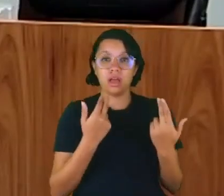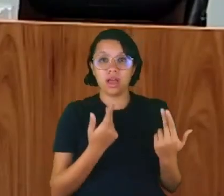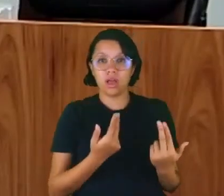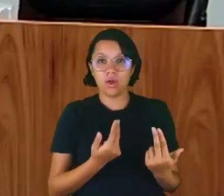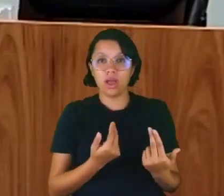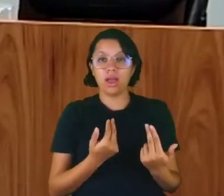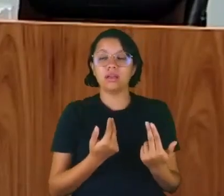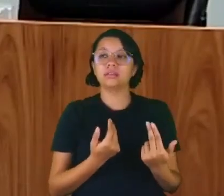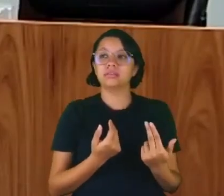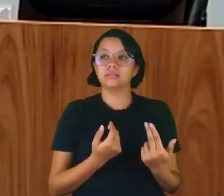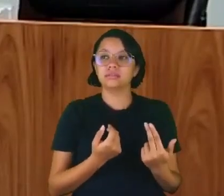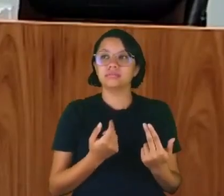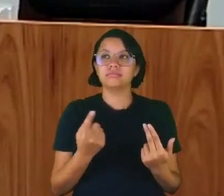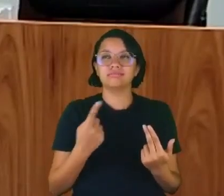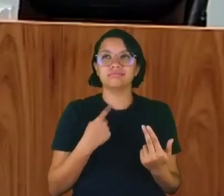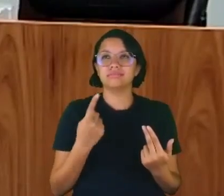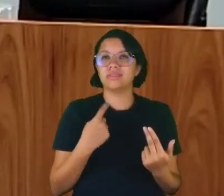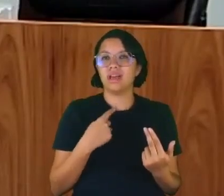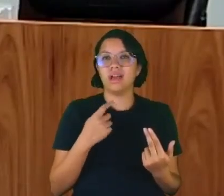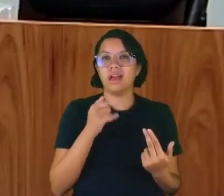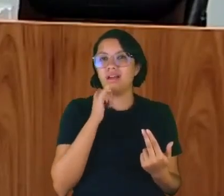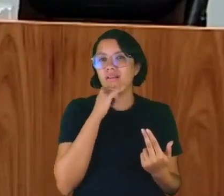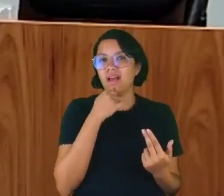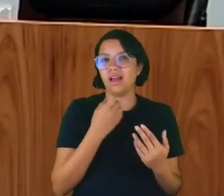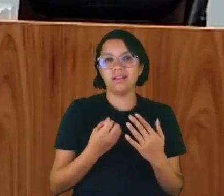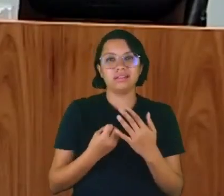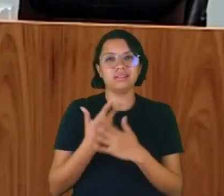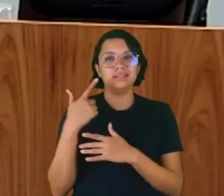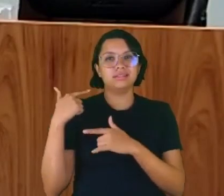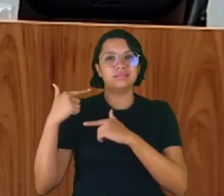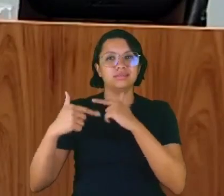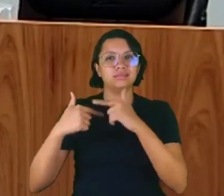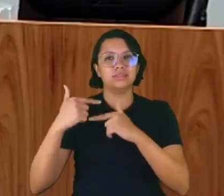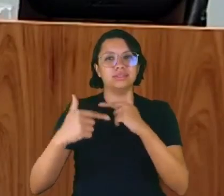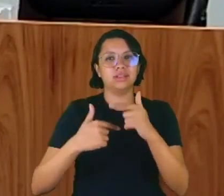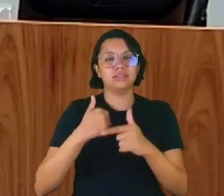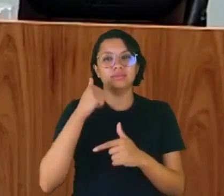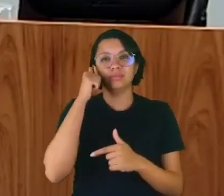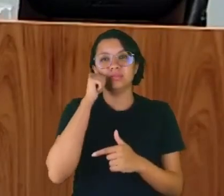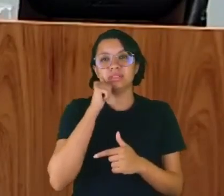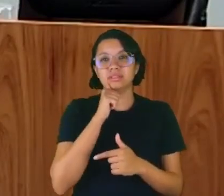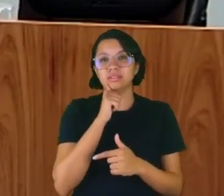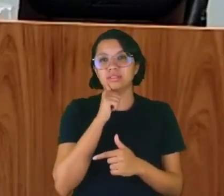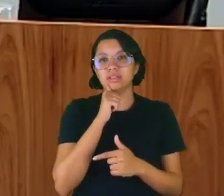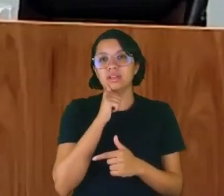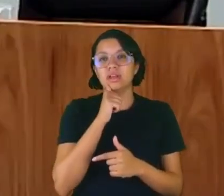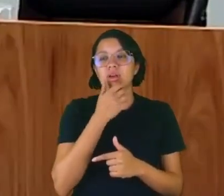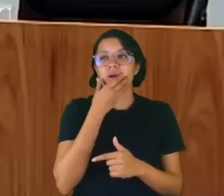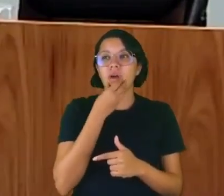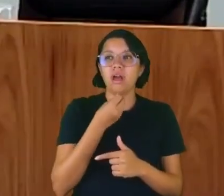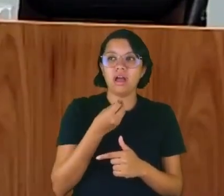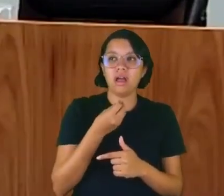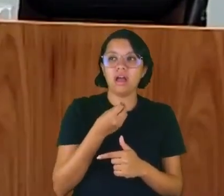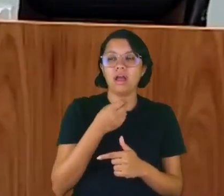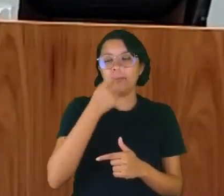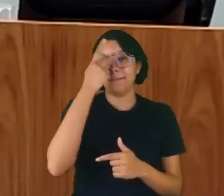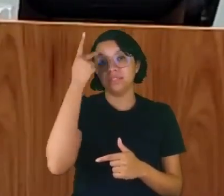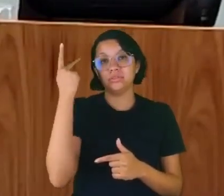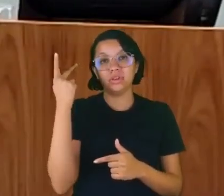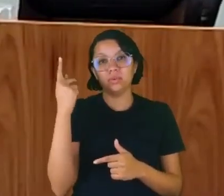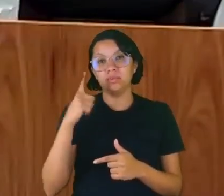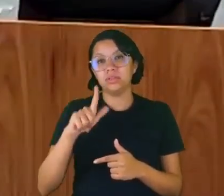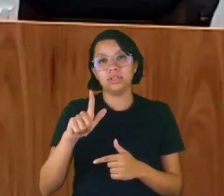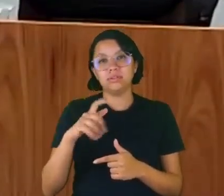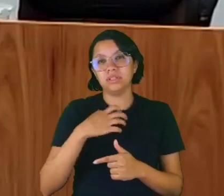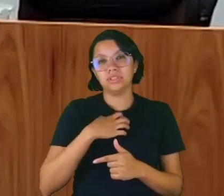semelhantes. Estamos, infelizmente, criando uma geração de pessoas que talvez não tenham mais essa forma